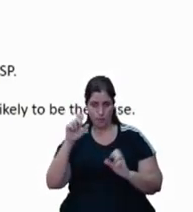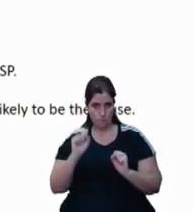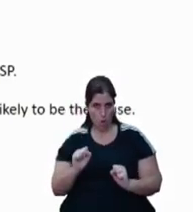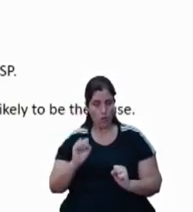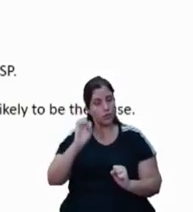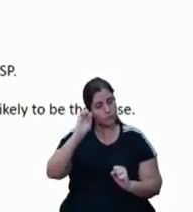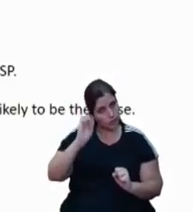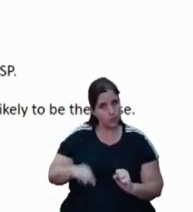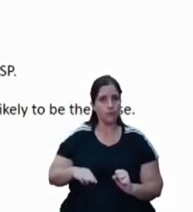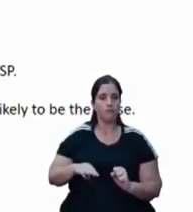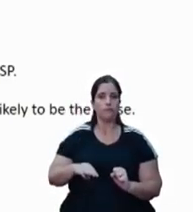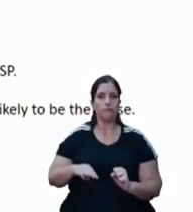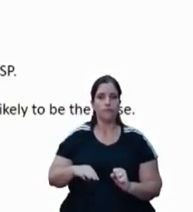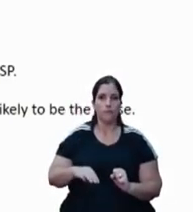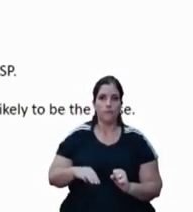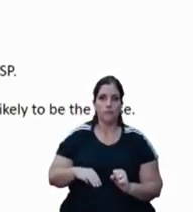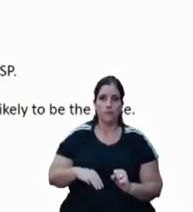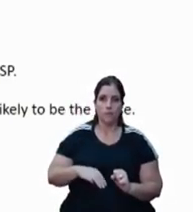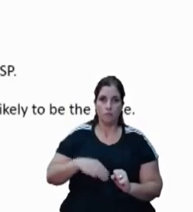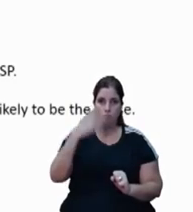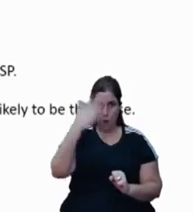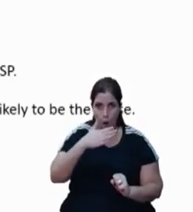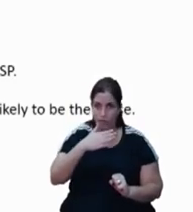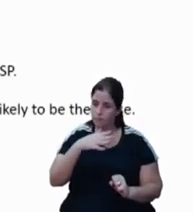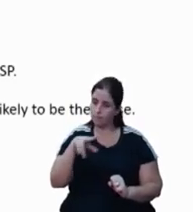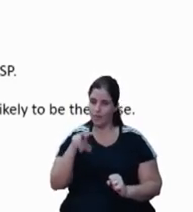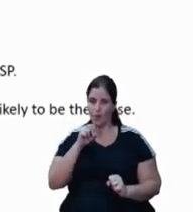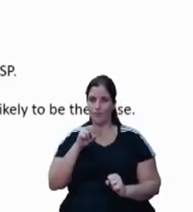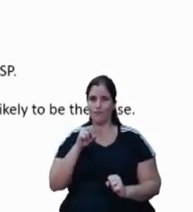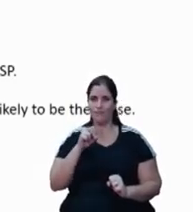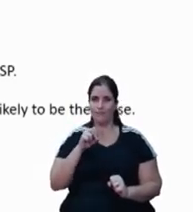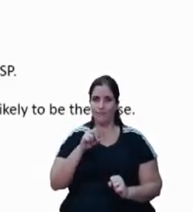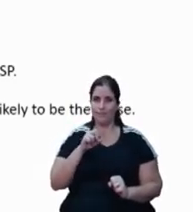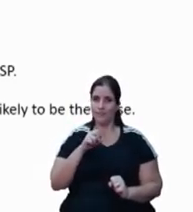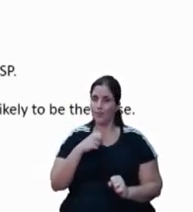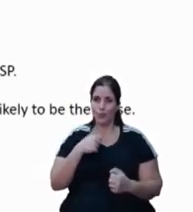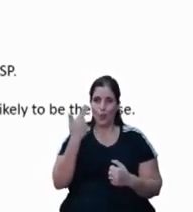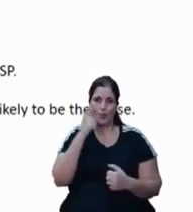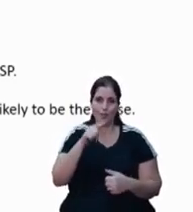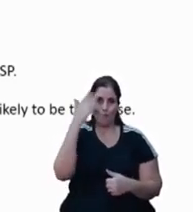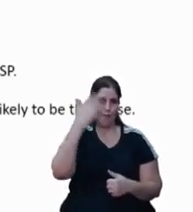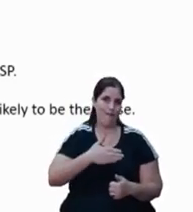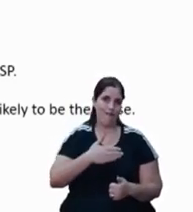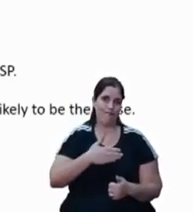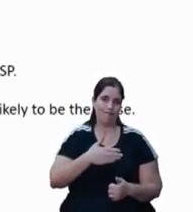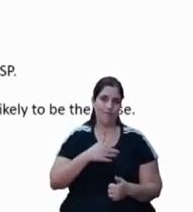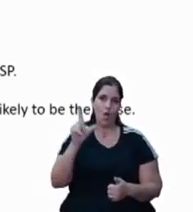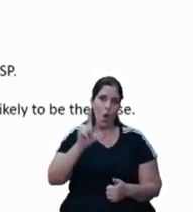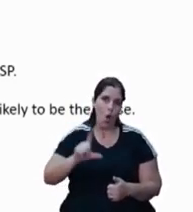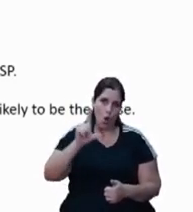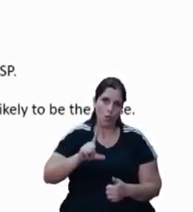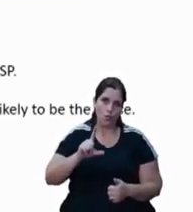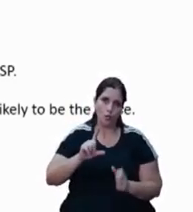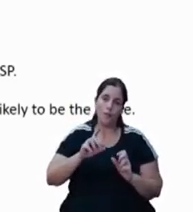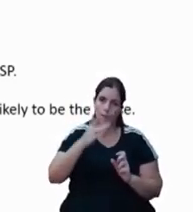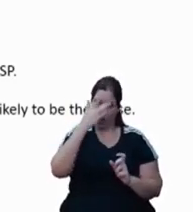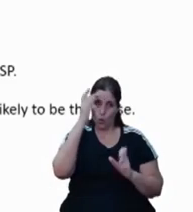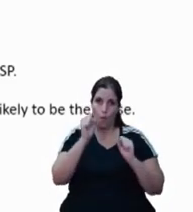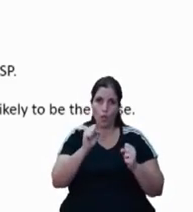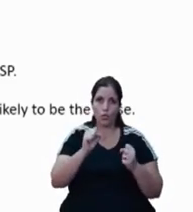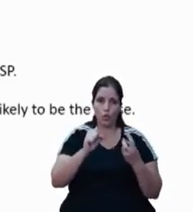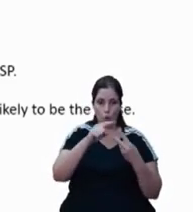Sim. É provável? Não. É extremamente improvável. Claro, é possível que alguém possa ter